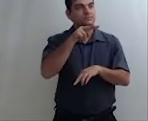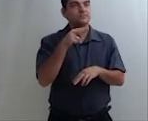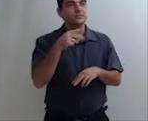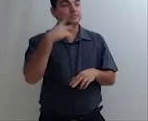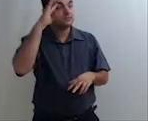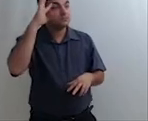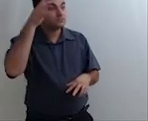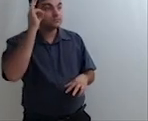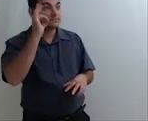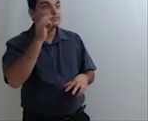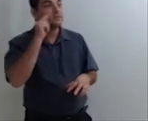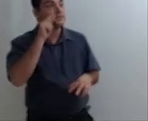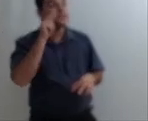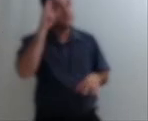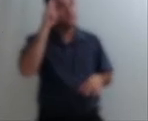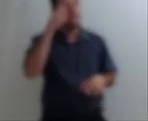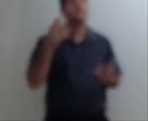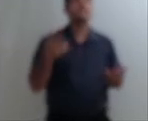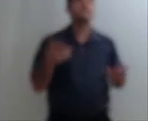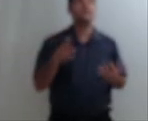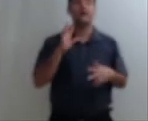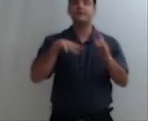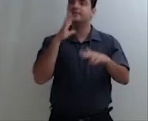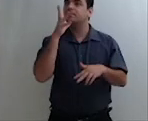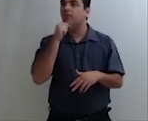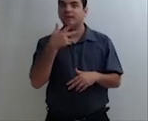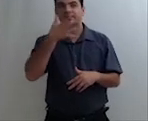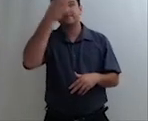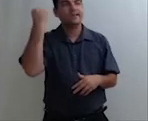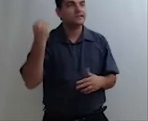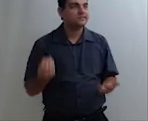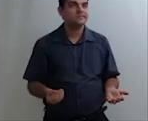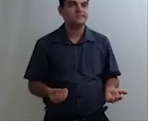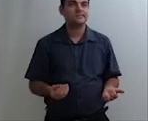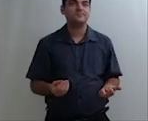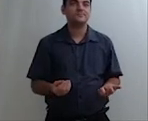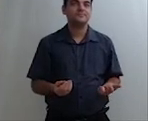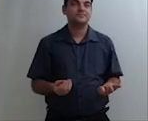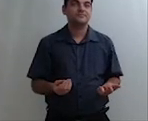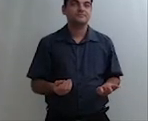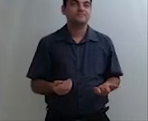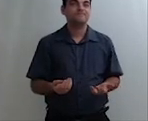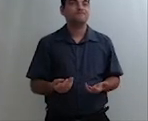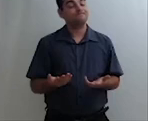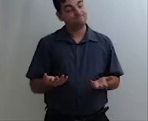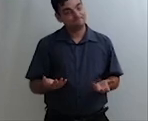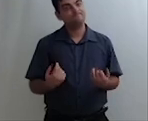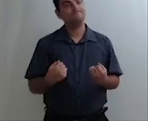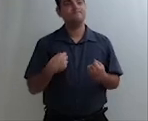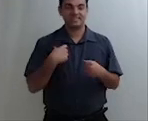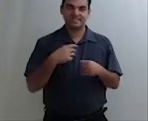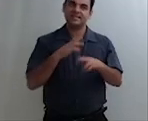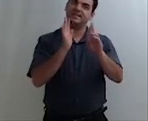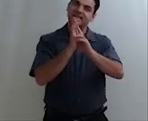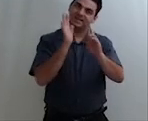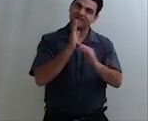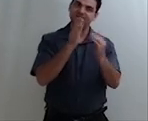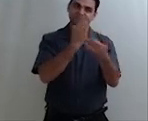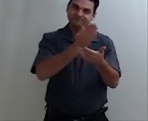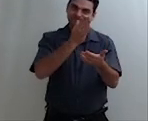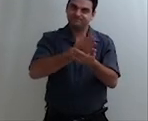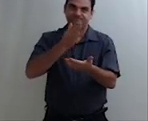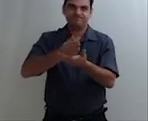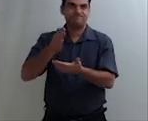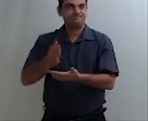identificar a pessoa como sendo aquela a ser reconhecida enfim creio que se estabelecendo que